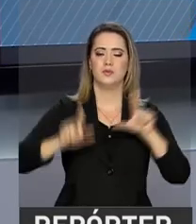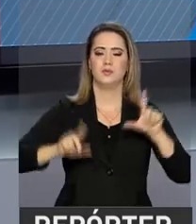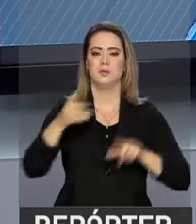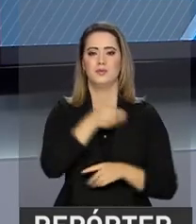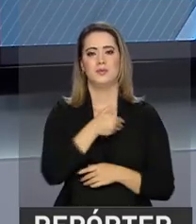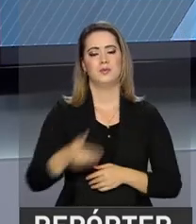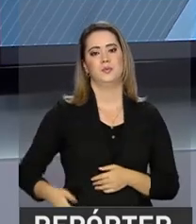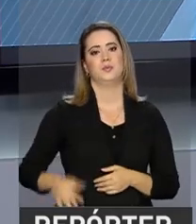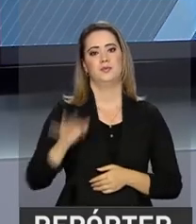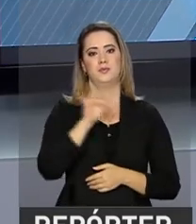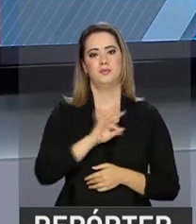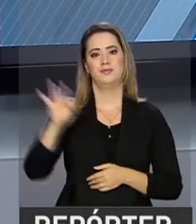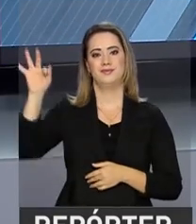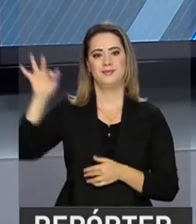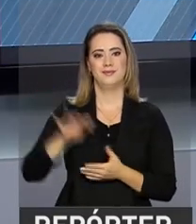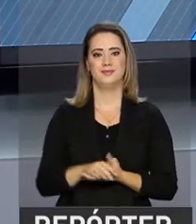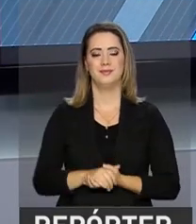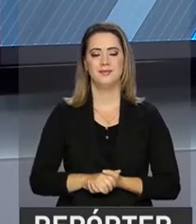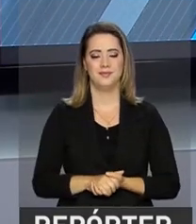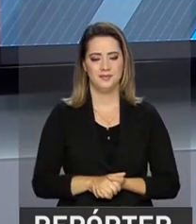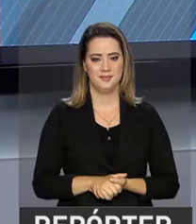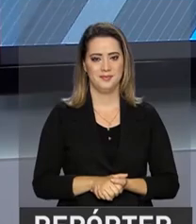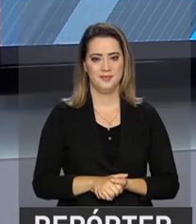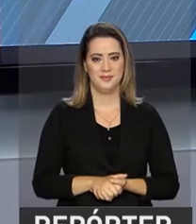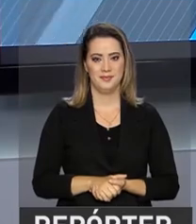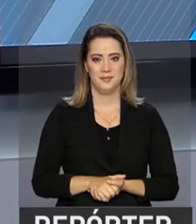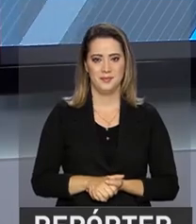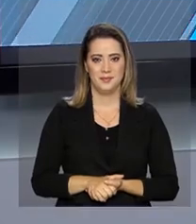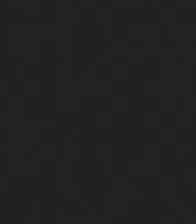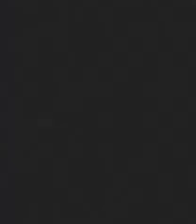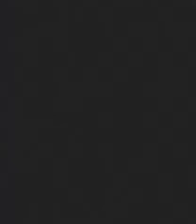com a gente na nbr a tv do governo federal